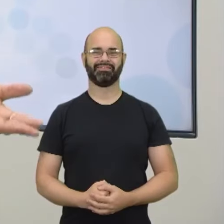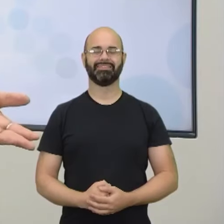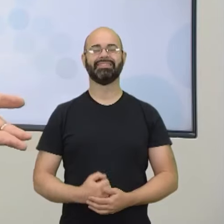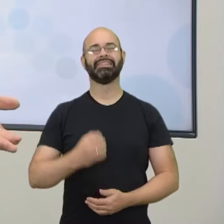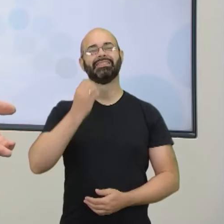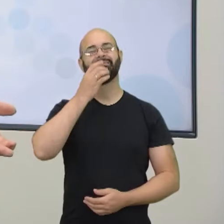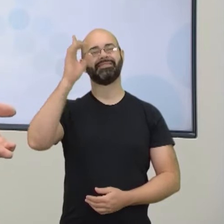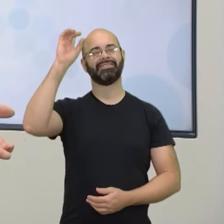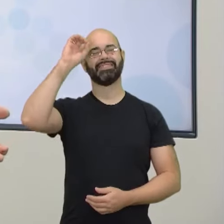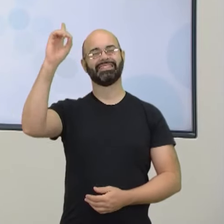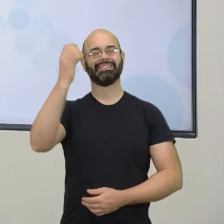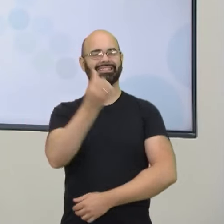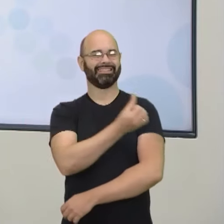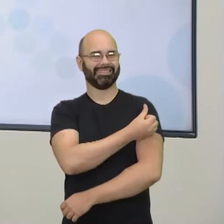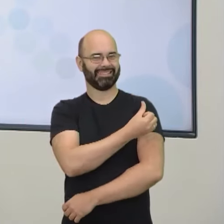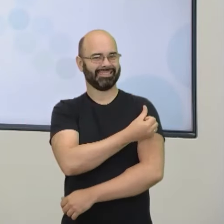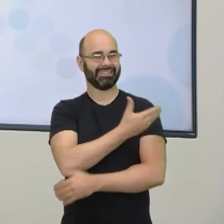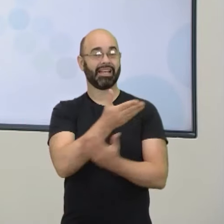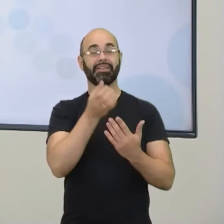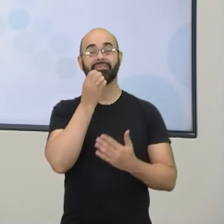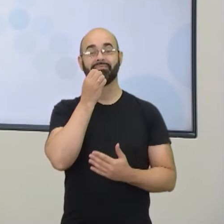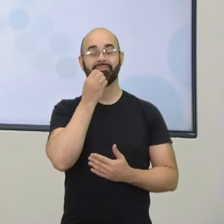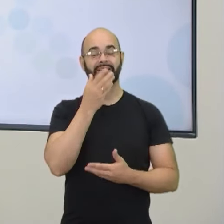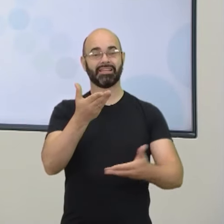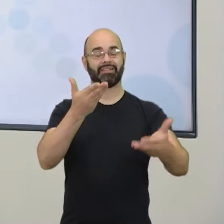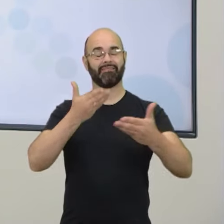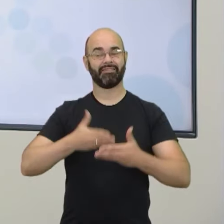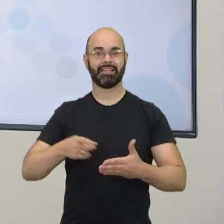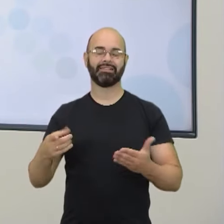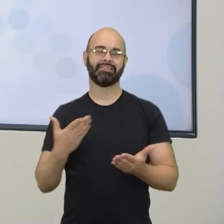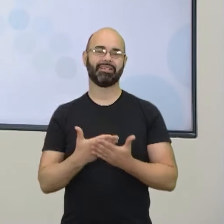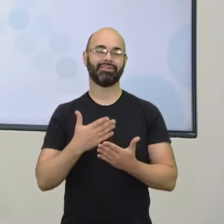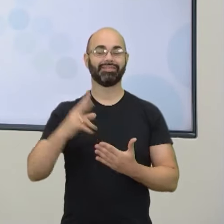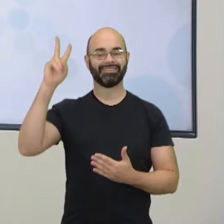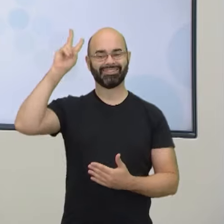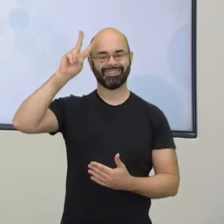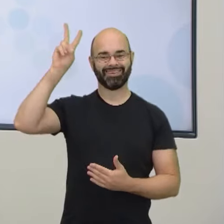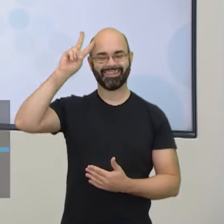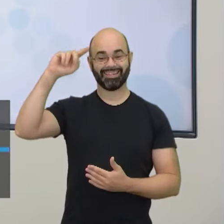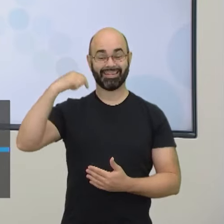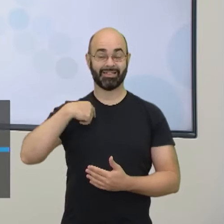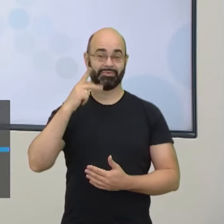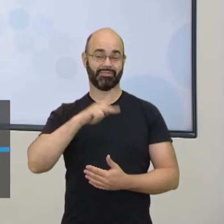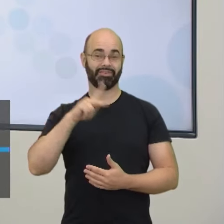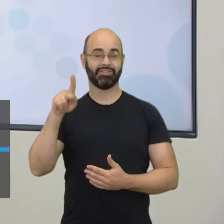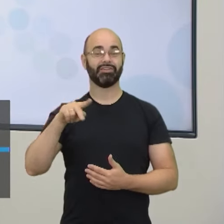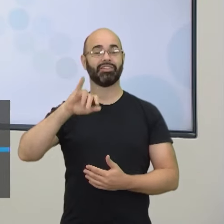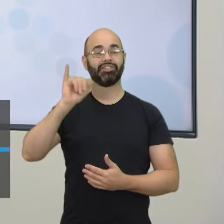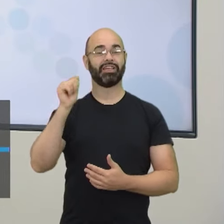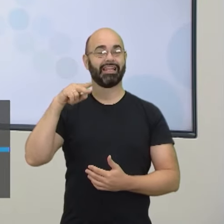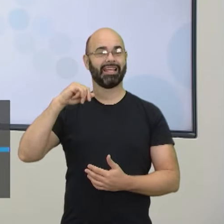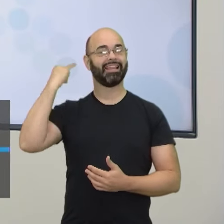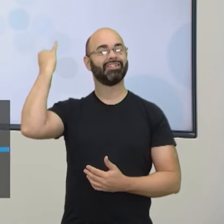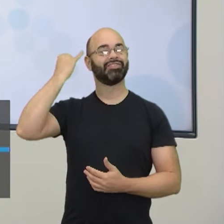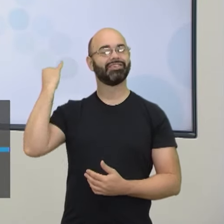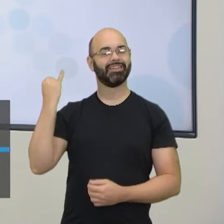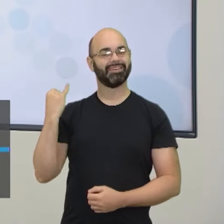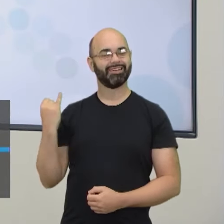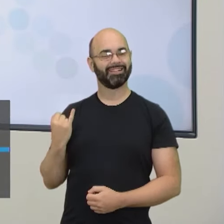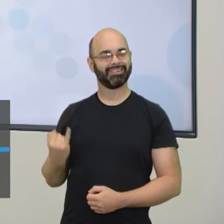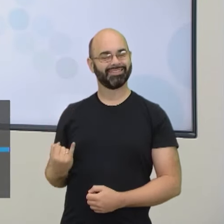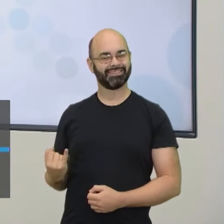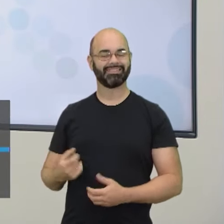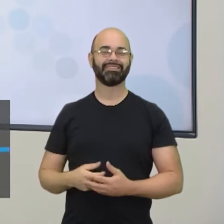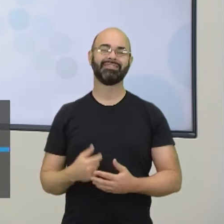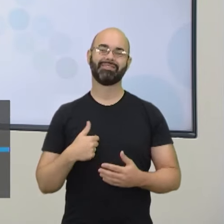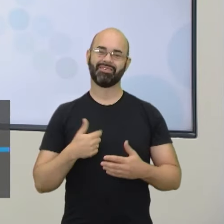Bom dia, sexto ano. Sejam bem-vindos a mais essa aula de História. Eu sou a professora Janaína Jardim, esse é o meu sinal. E